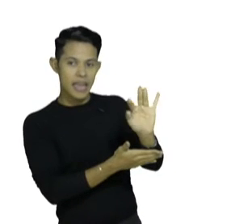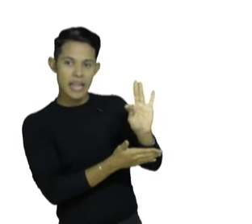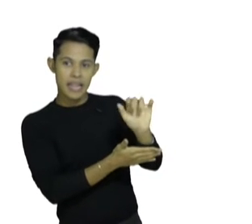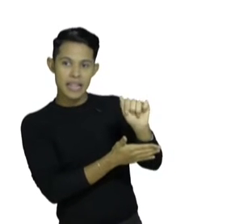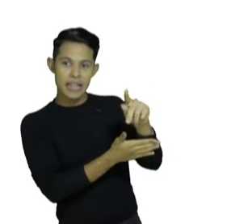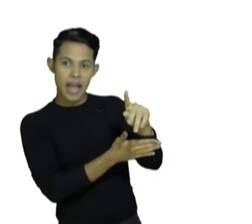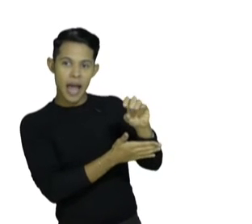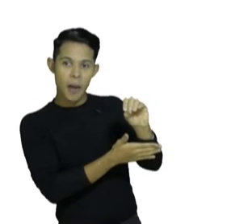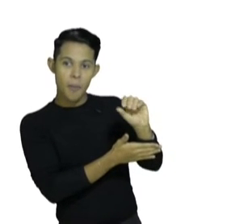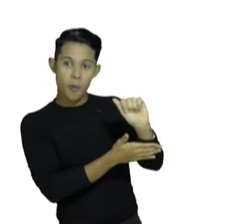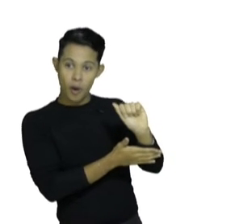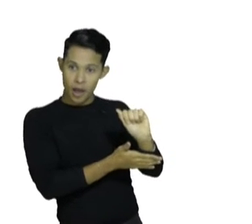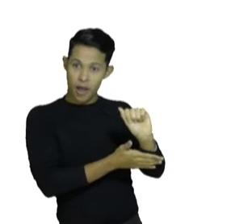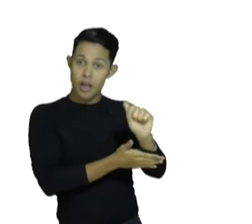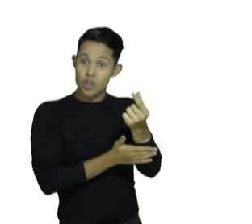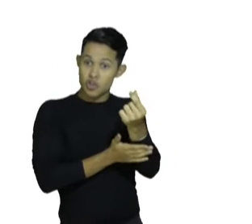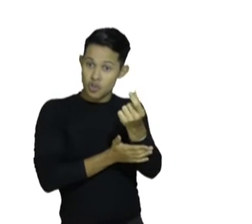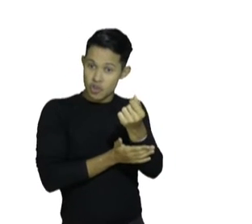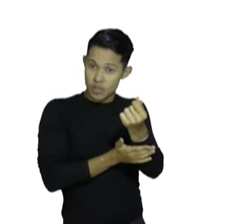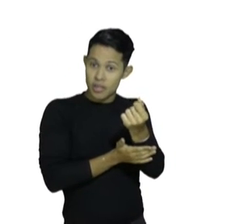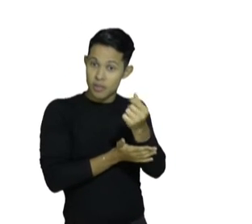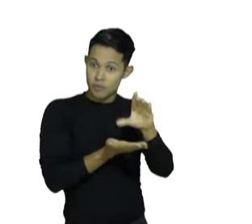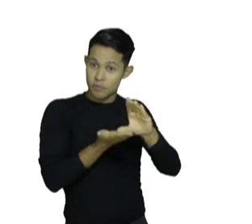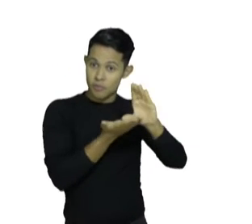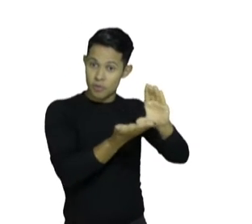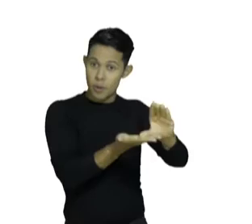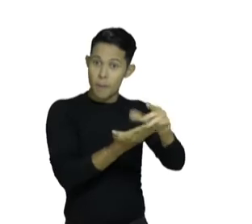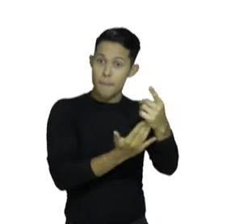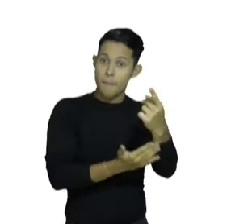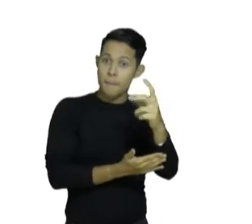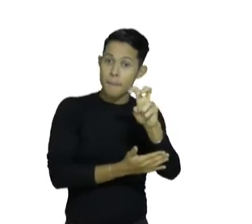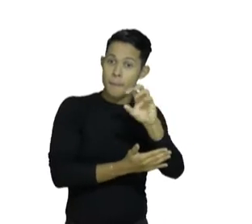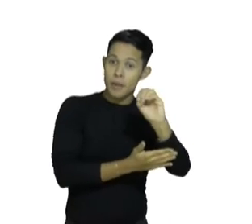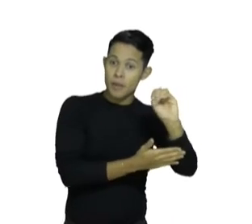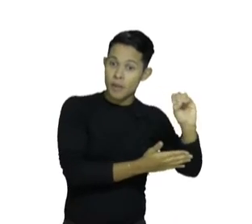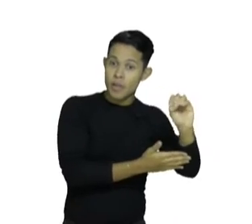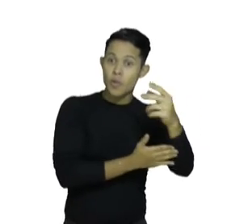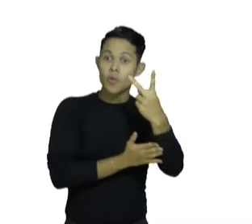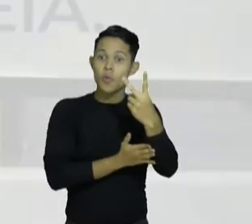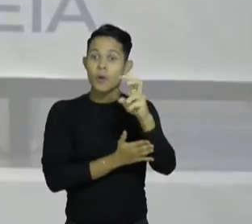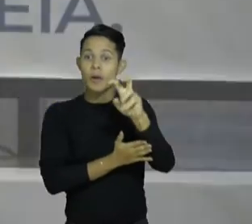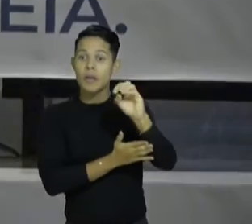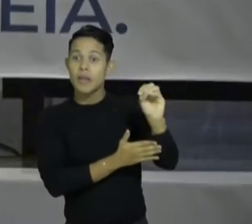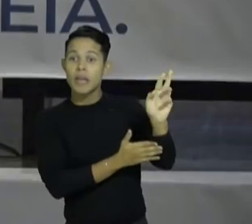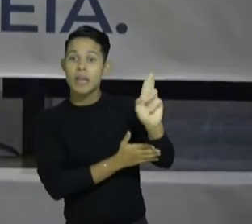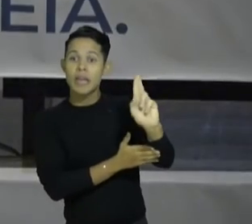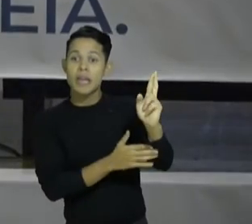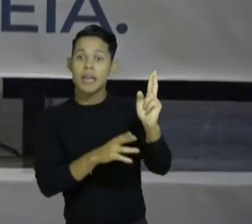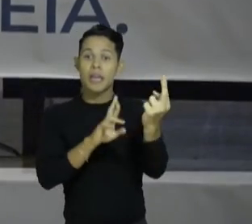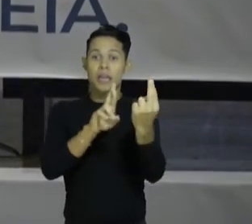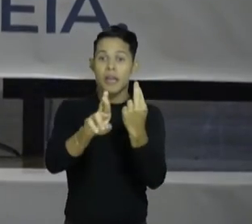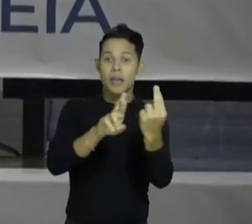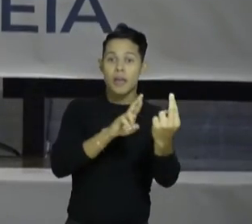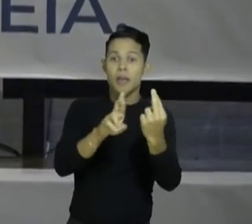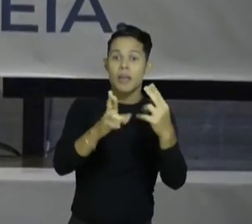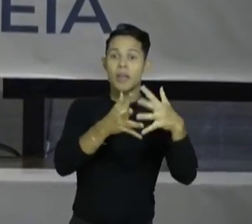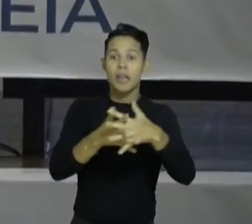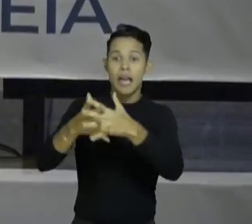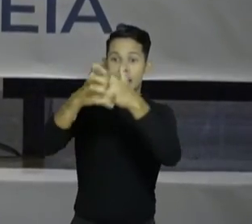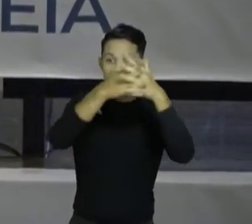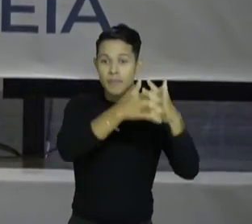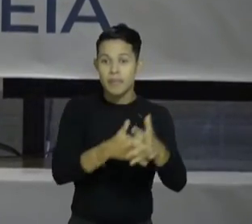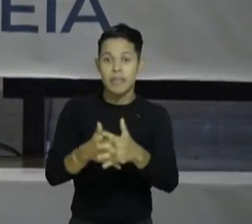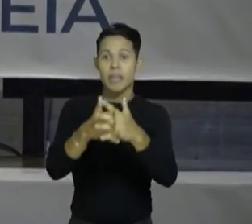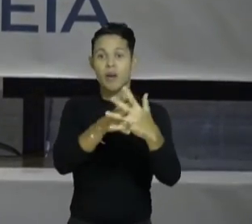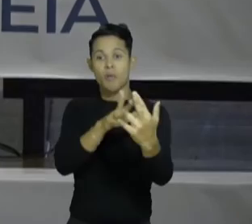R 2.000 de custo rodoviário para chegar lá Além de estar colocando caminhão na estrada que a estrada